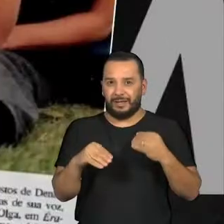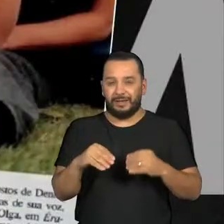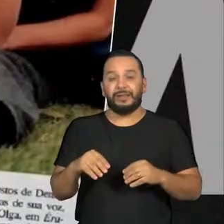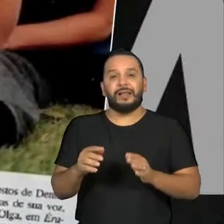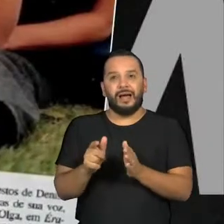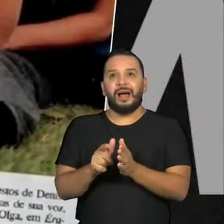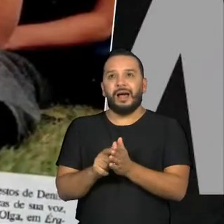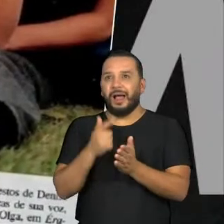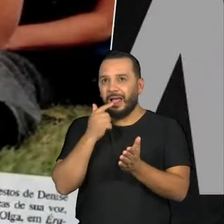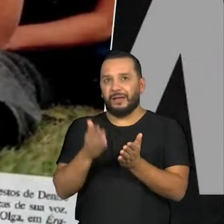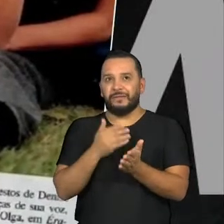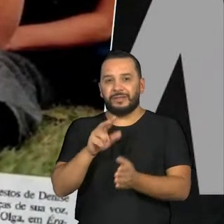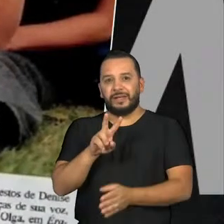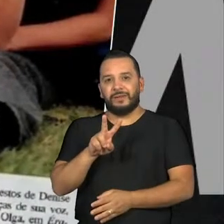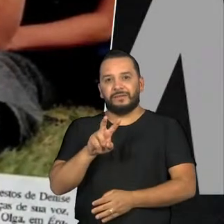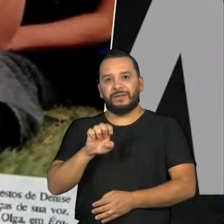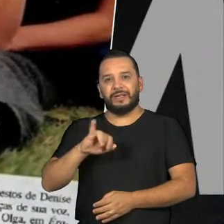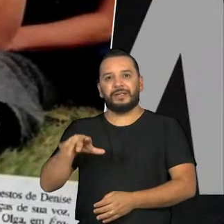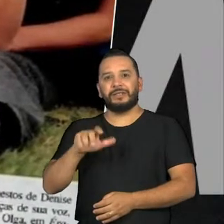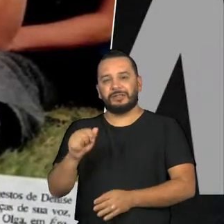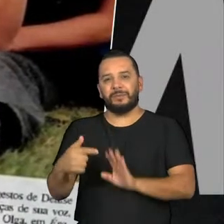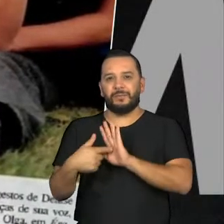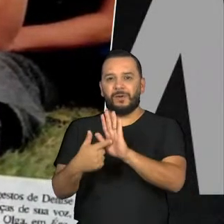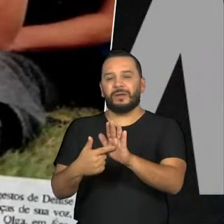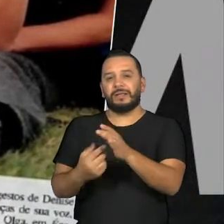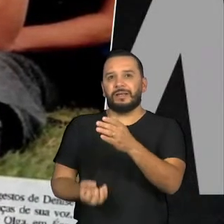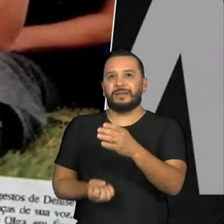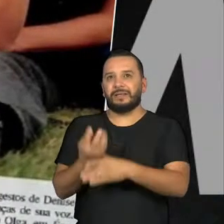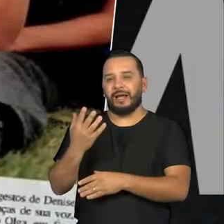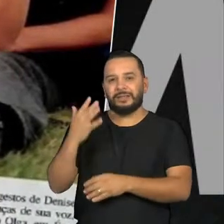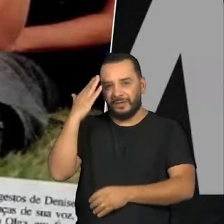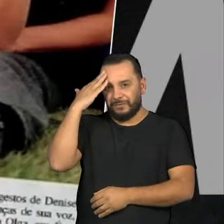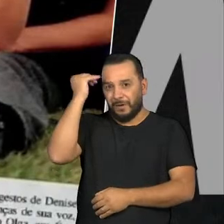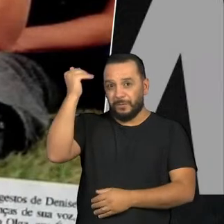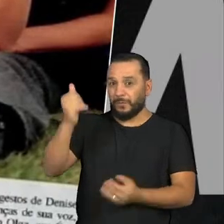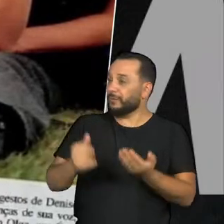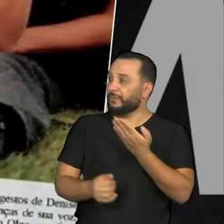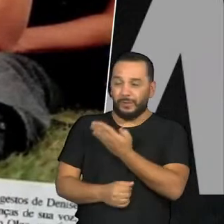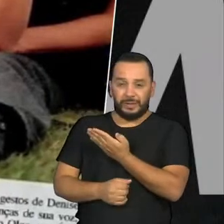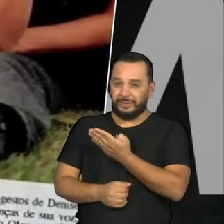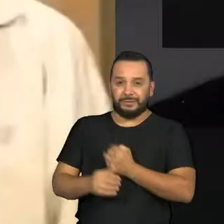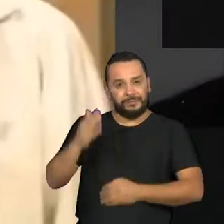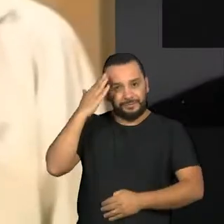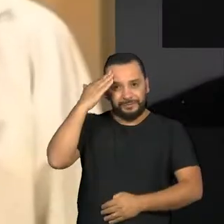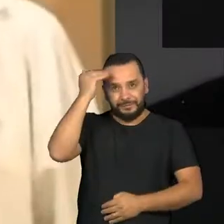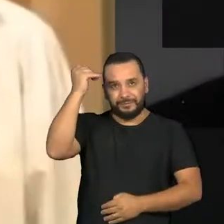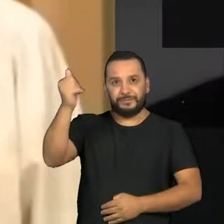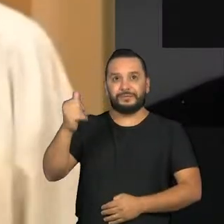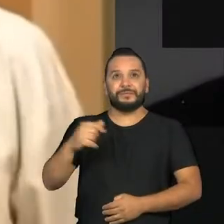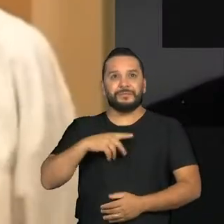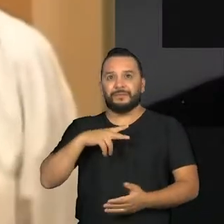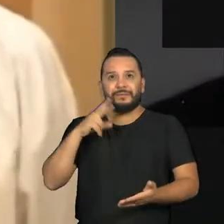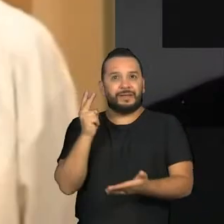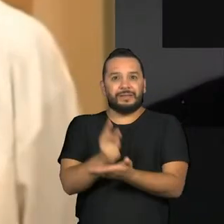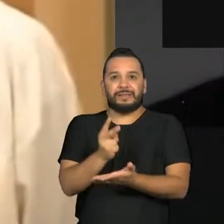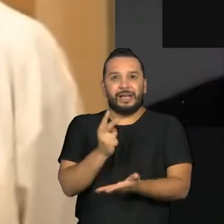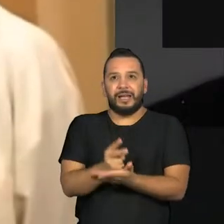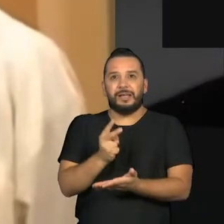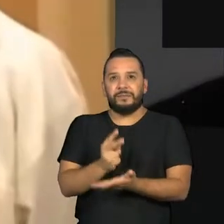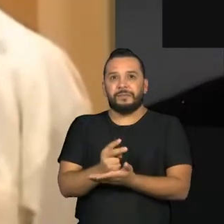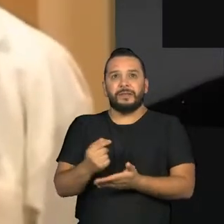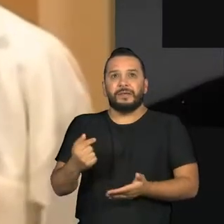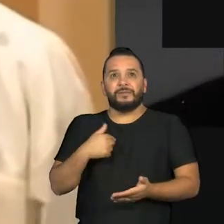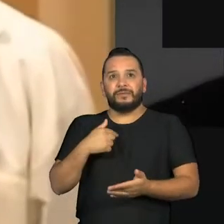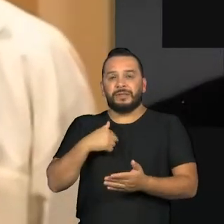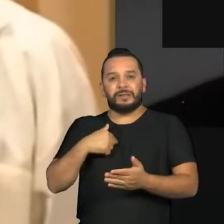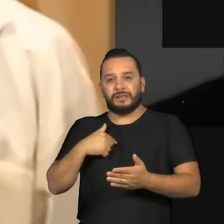Veja já coloca, nasce uma estrela. E aí você era a estrela e foi a estrela o tempo todo sem nunca